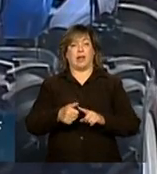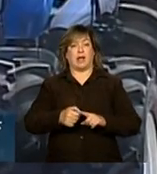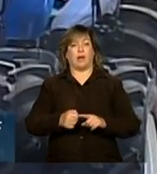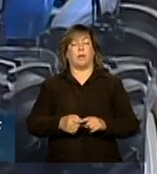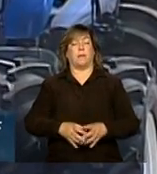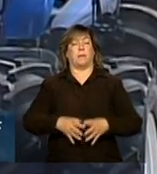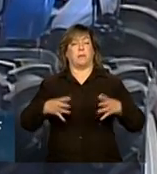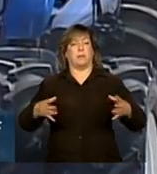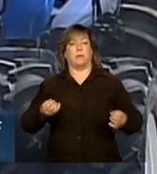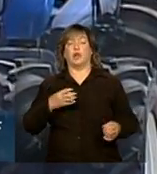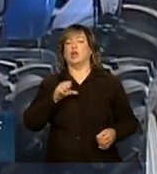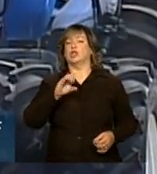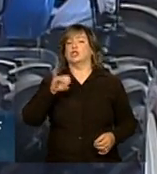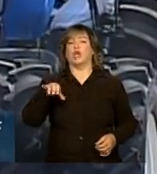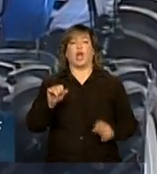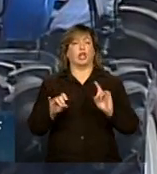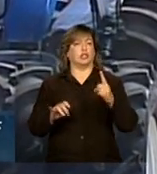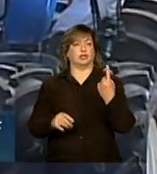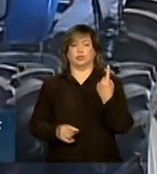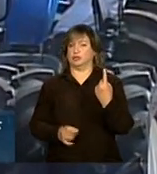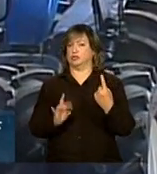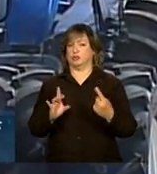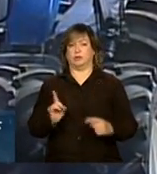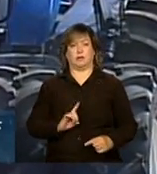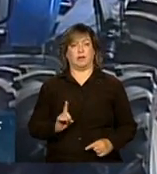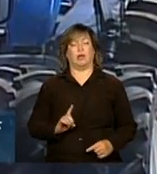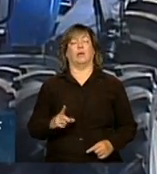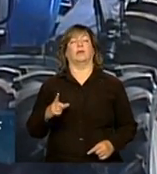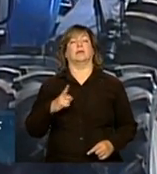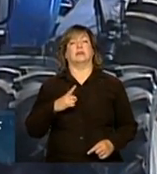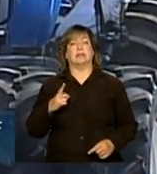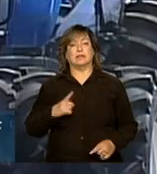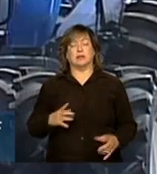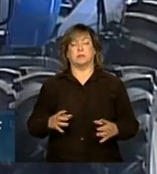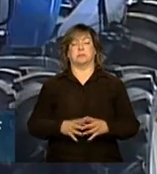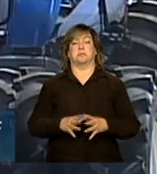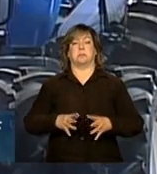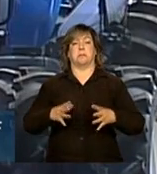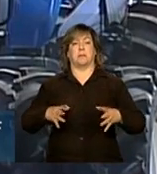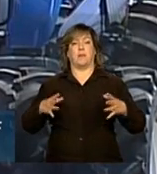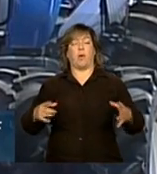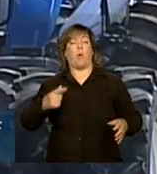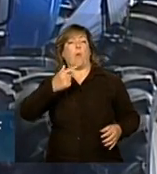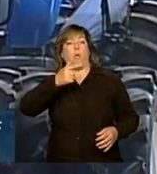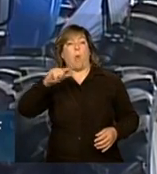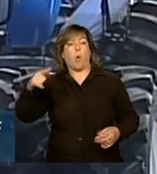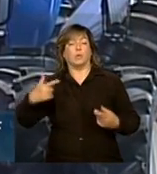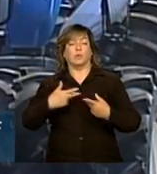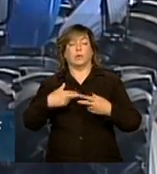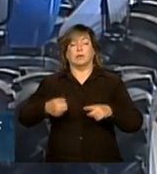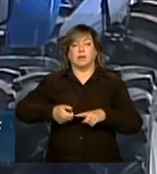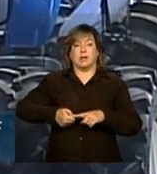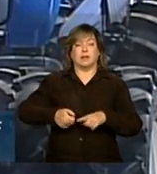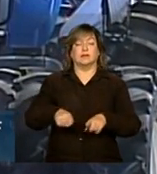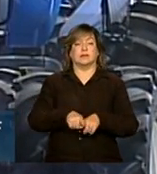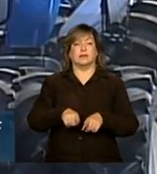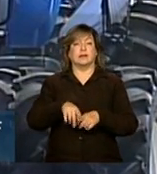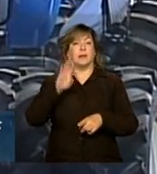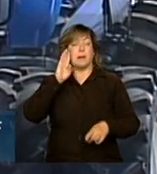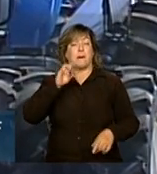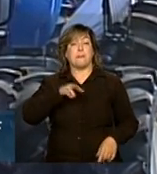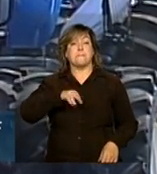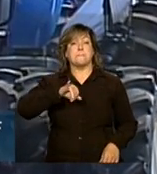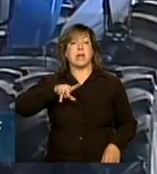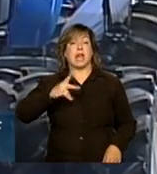não foi só a soja aí que está registrando o crescimento na produção outros grãos também principalmente o